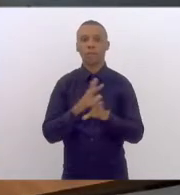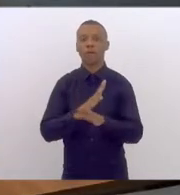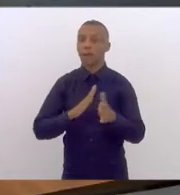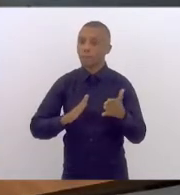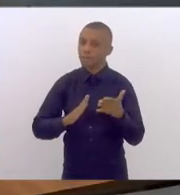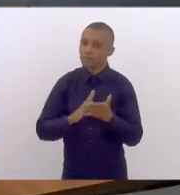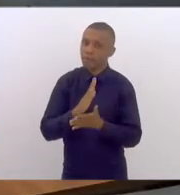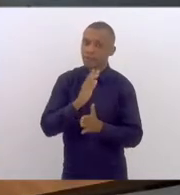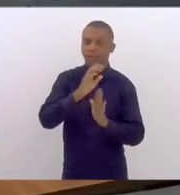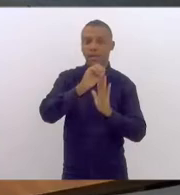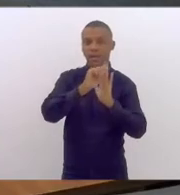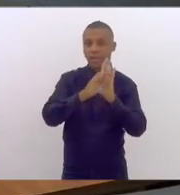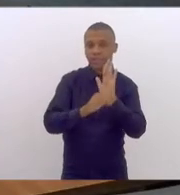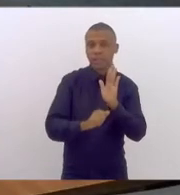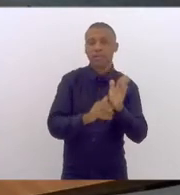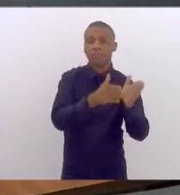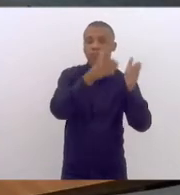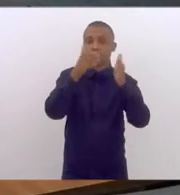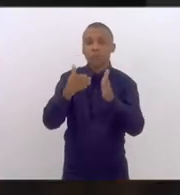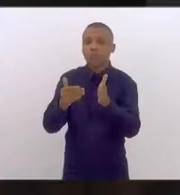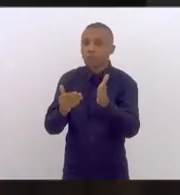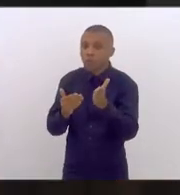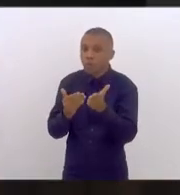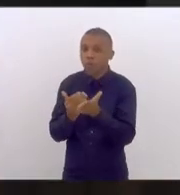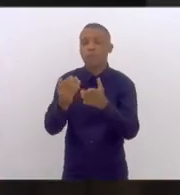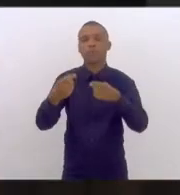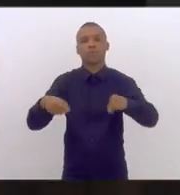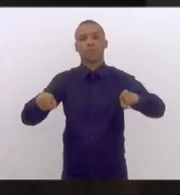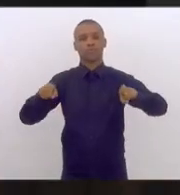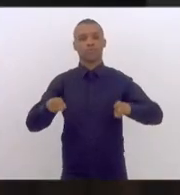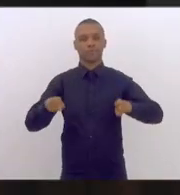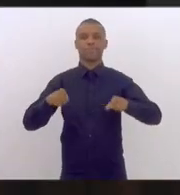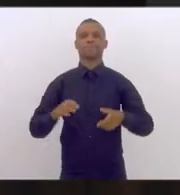a ata passa-se ao expediente seguinte